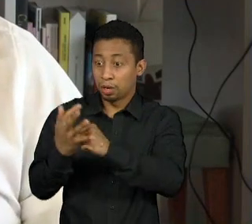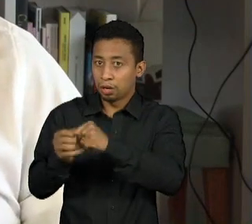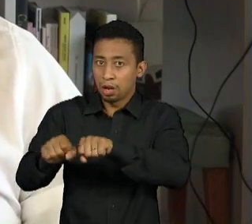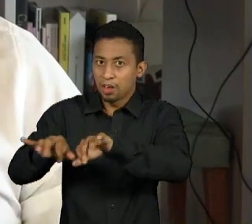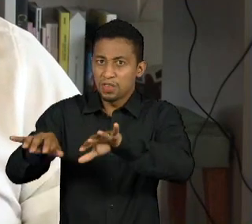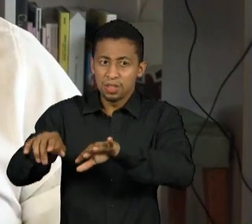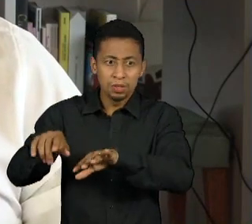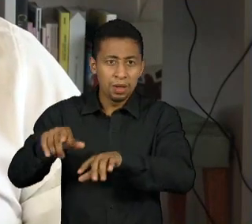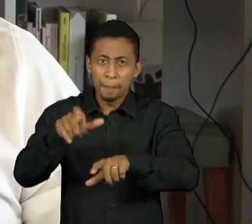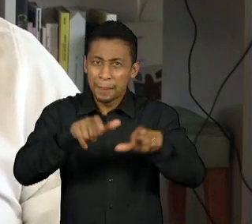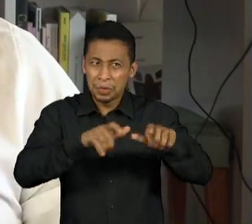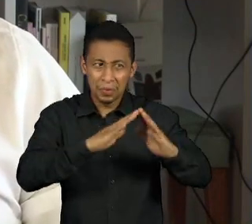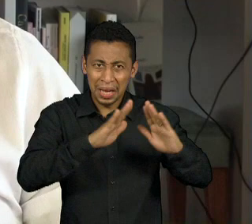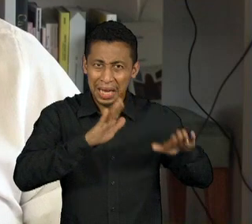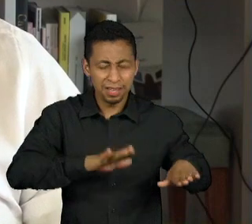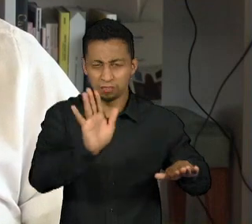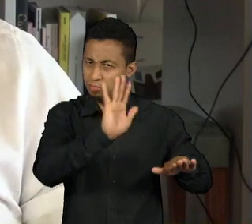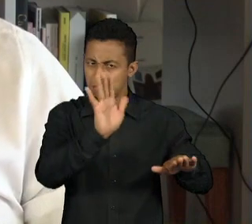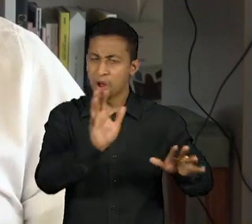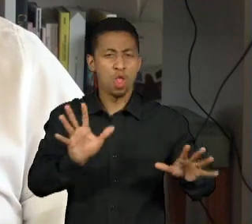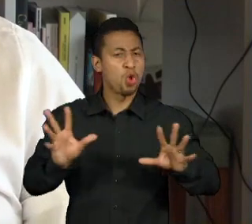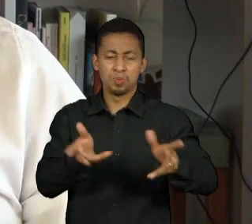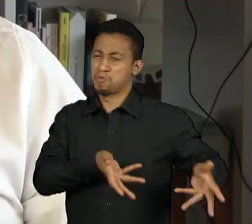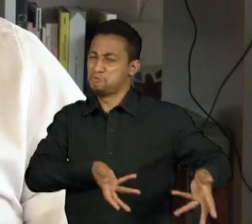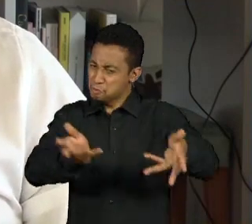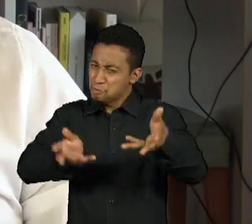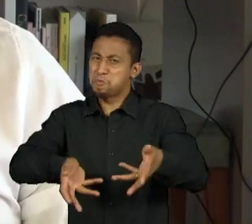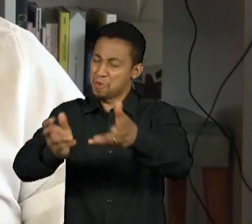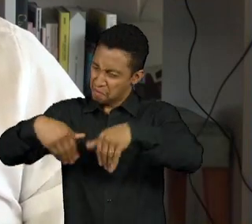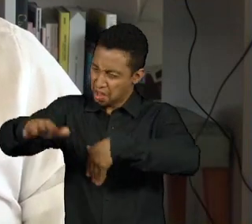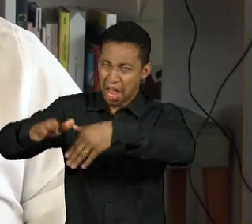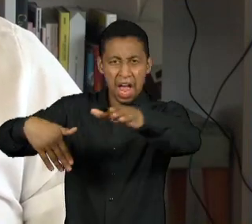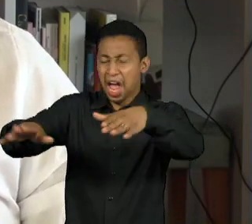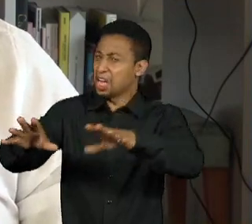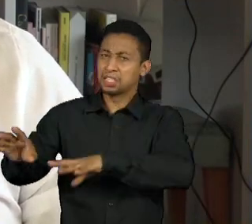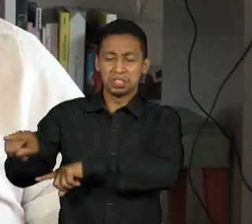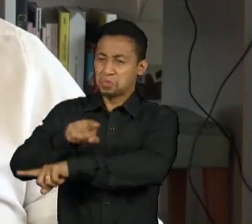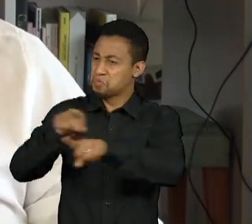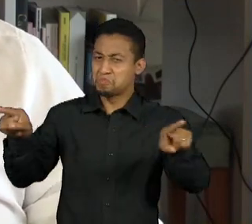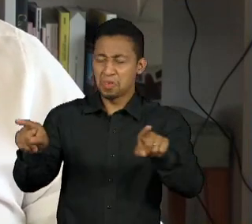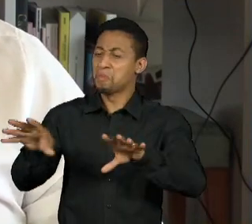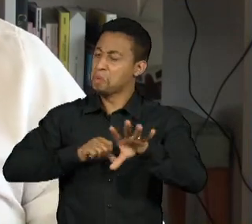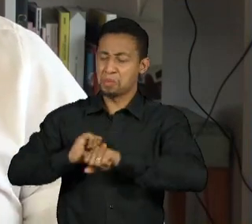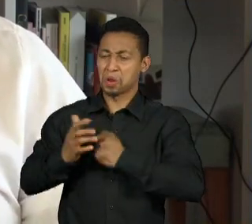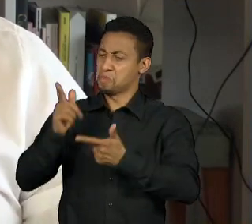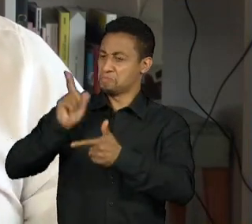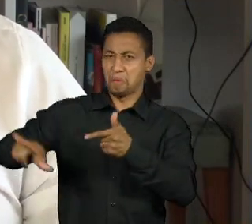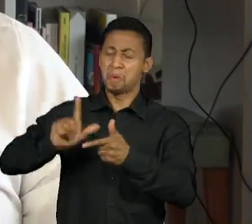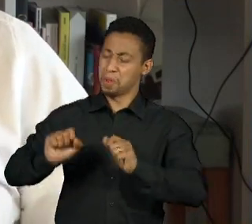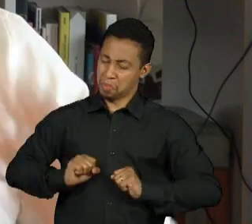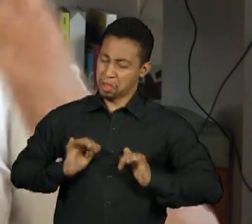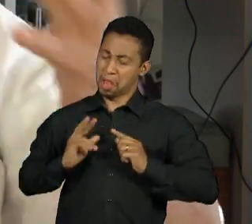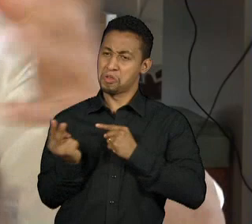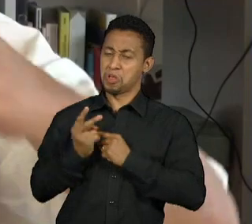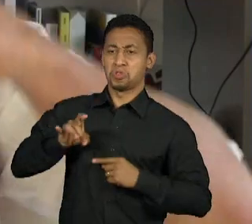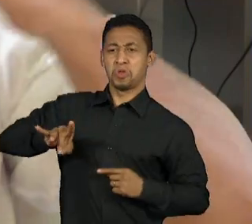naquela reunião ministerial lá que foi transmitida, ele já fala, vai cair no meu colo a questão da crise econômica. Então, assim, ele não quis ponderar.